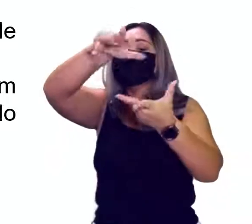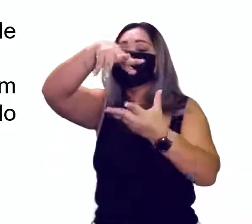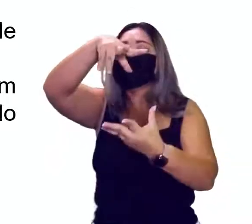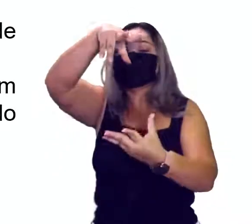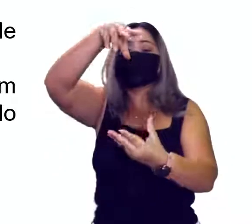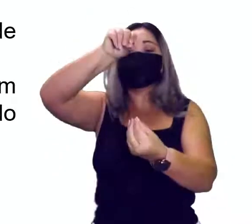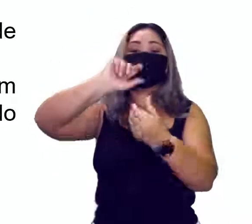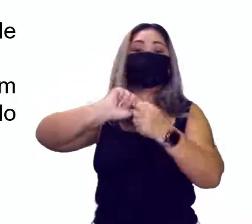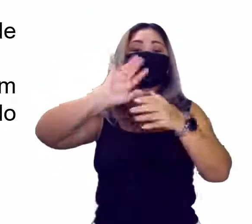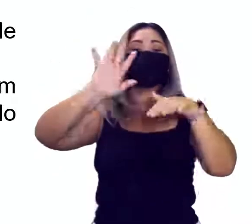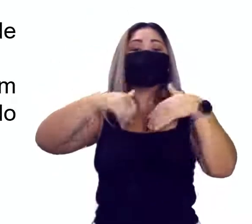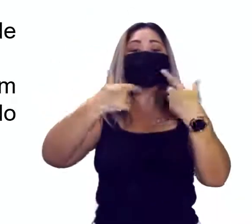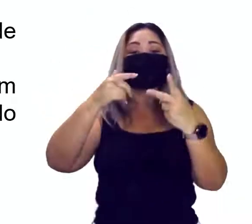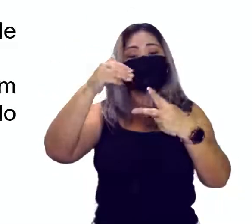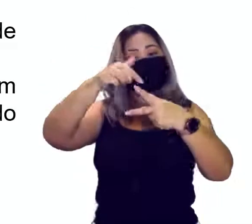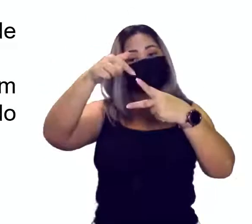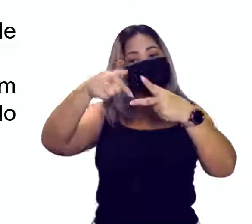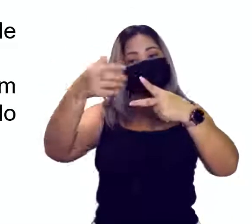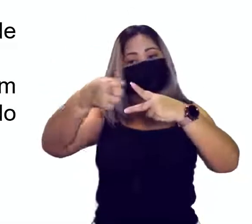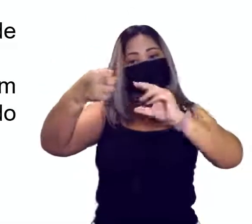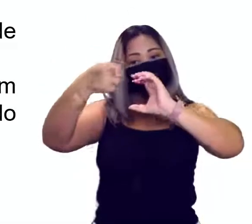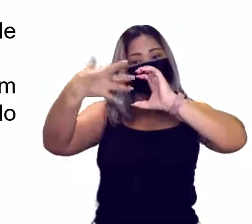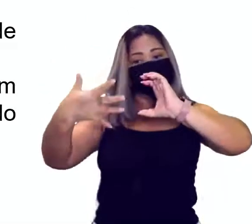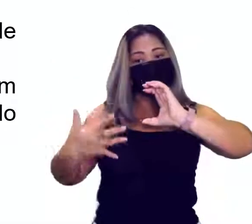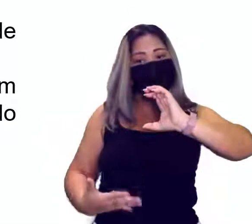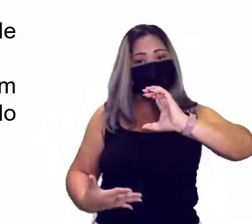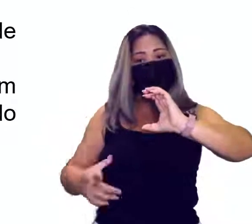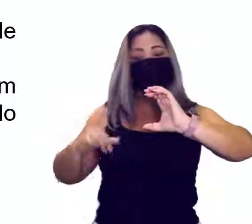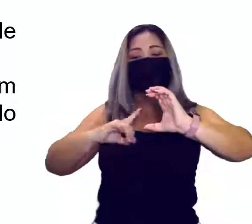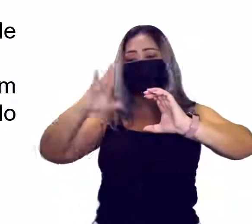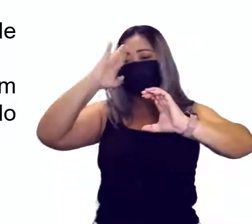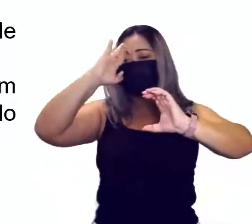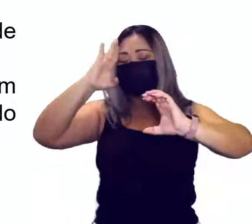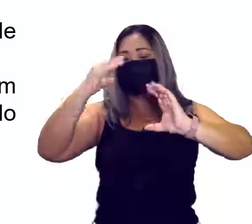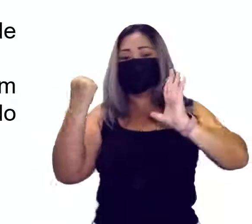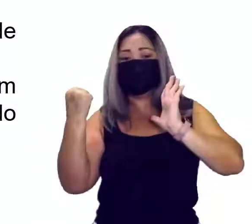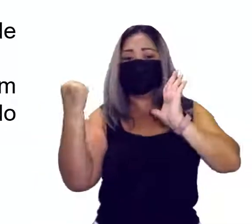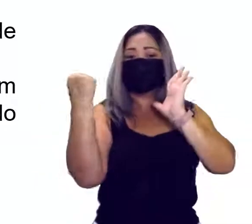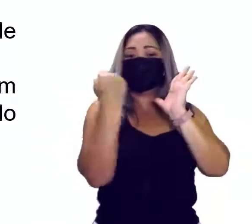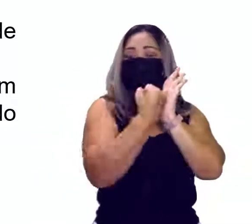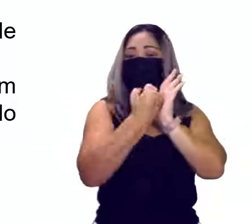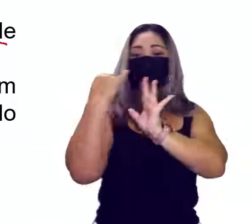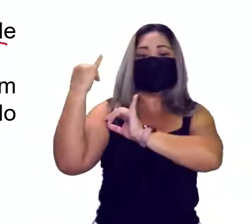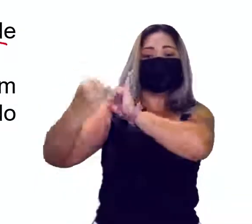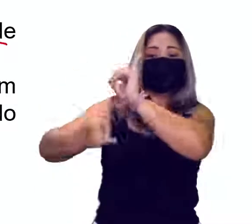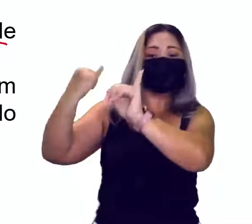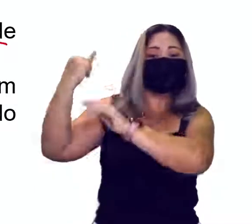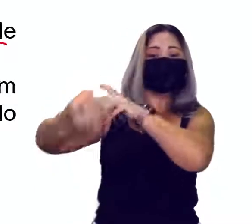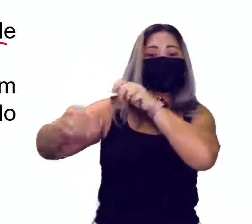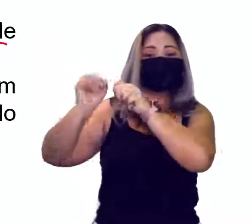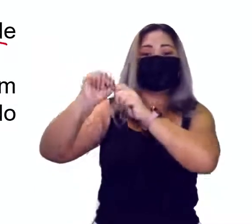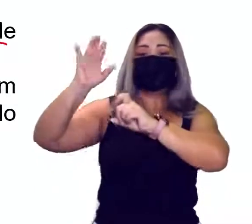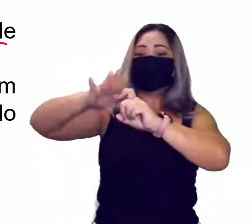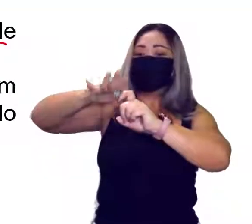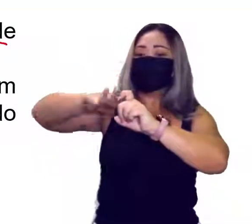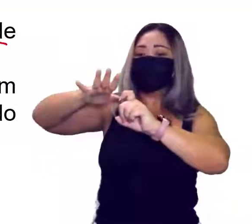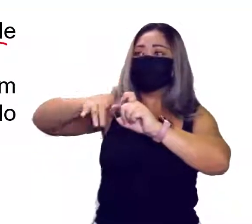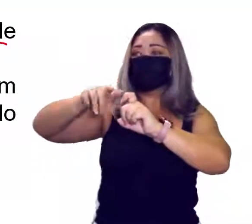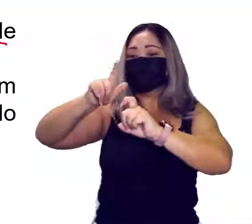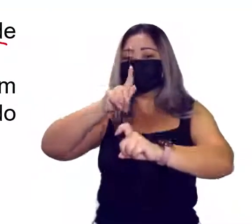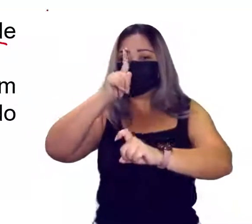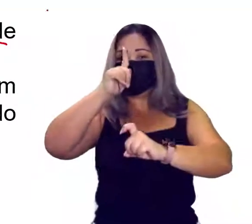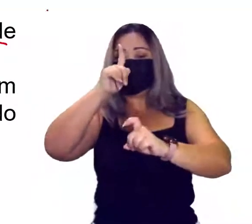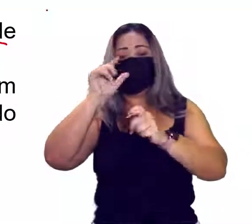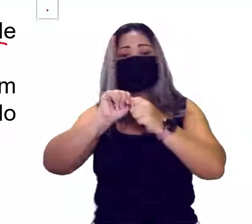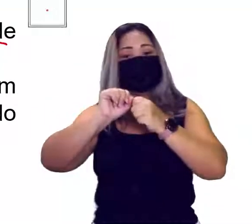características fundamentais marcavam as narrativas mitológicas gregas, que elas exprimiam uma visão de conjunto sobre o mundo,